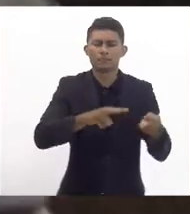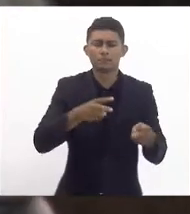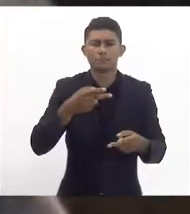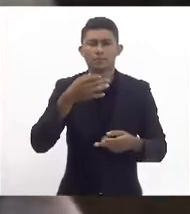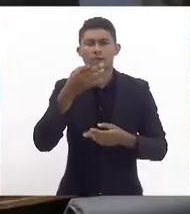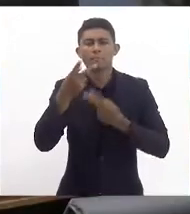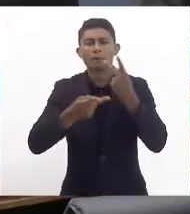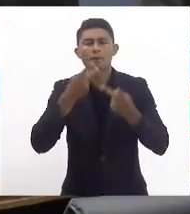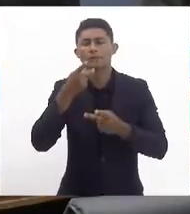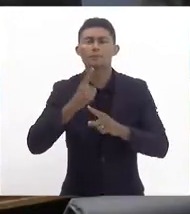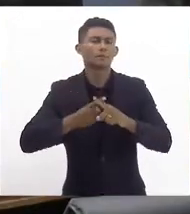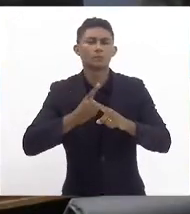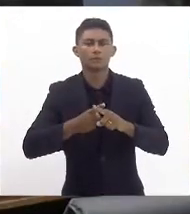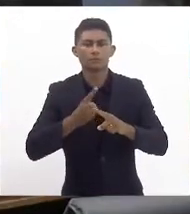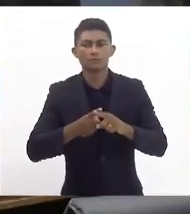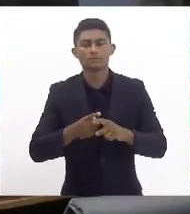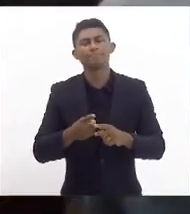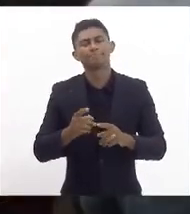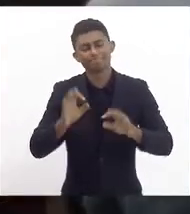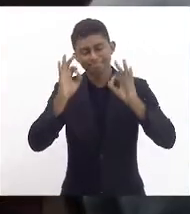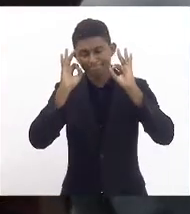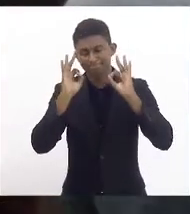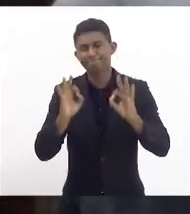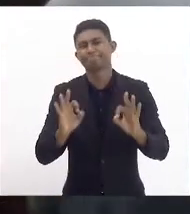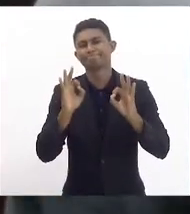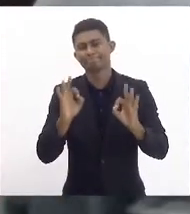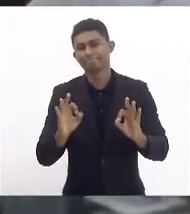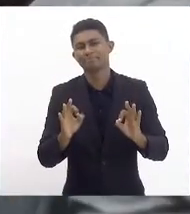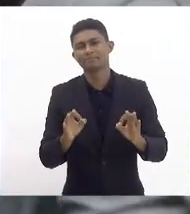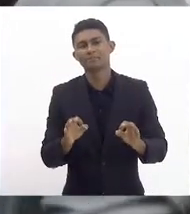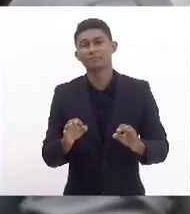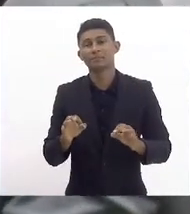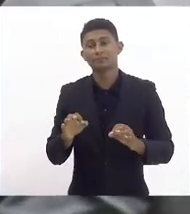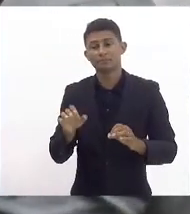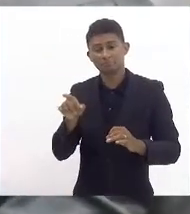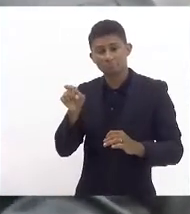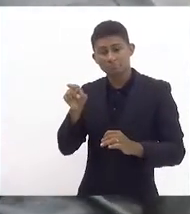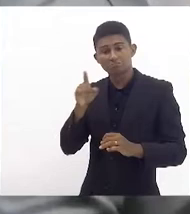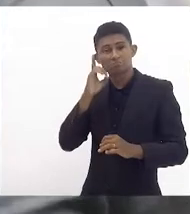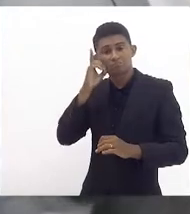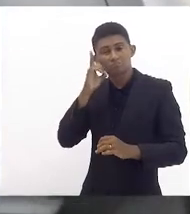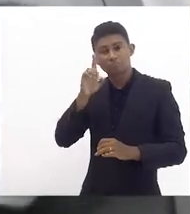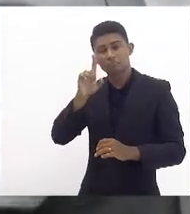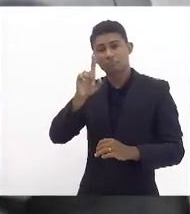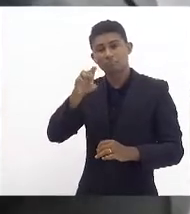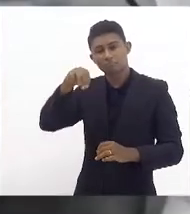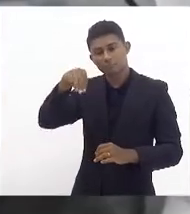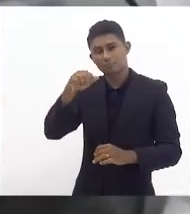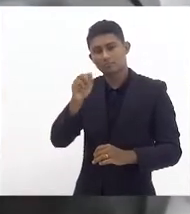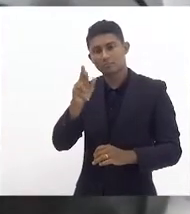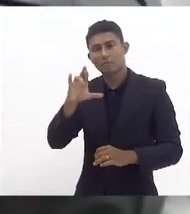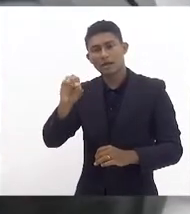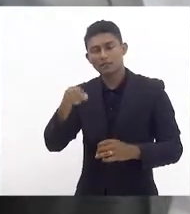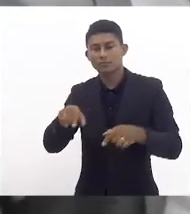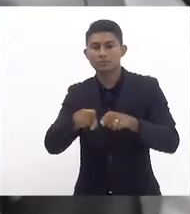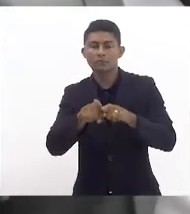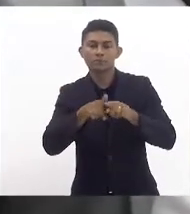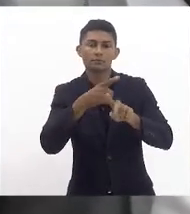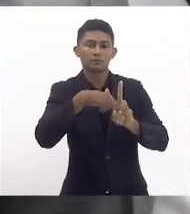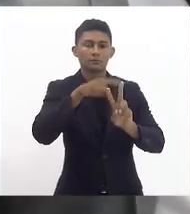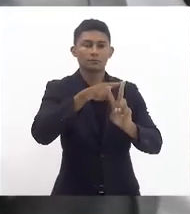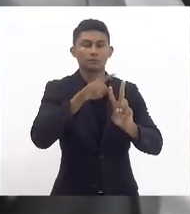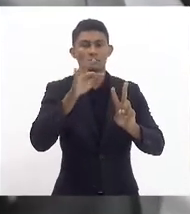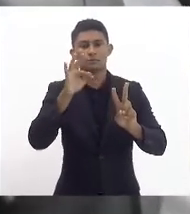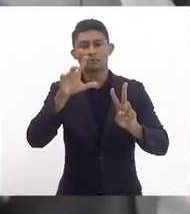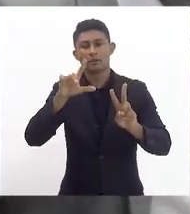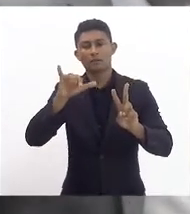é evidente que uma iniciativa como essa do deputado Gualberto, do deputado Flávio Silva, nos chama a